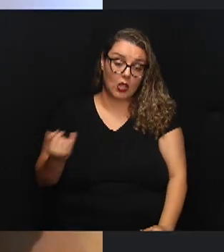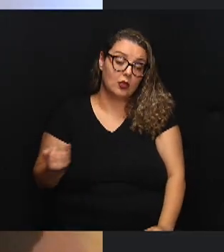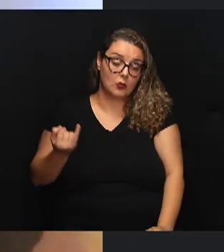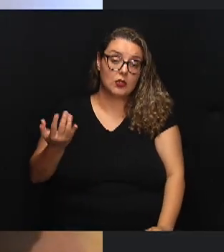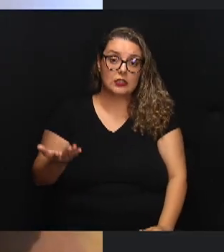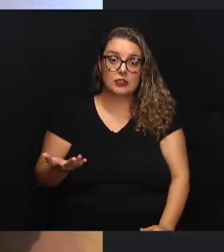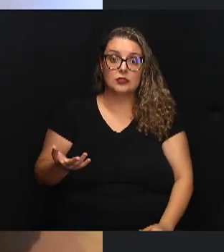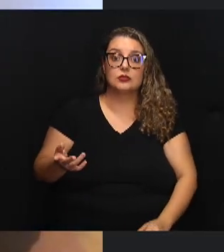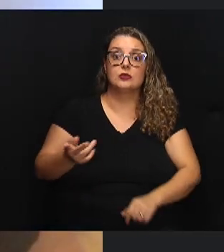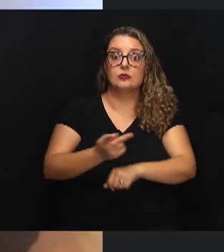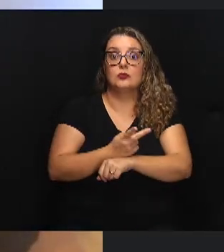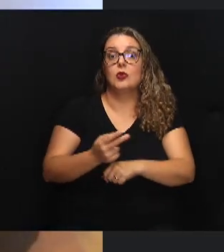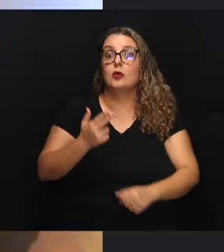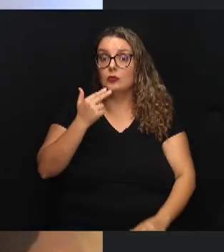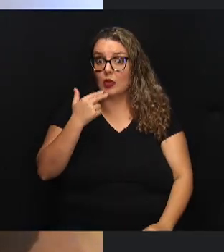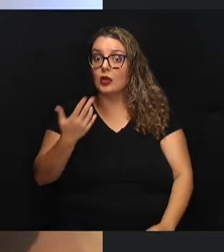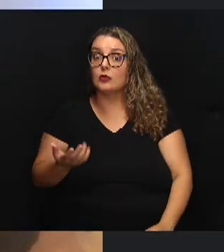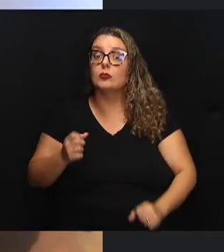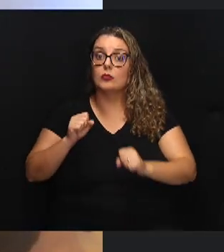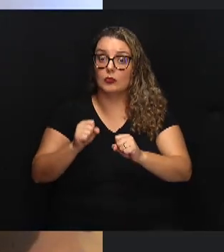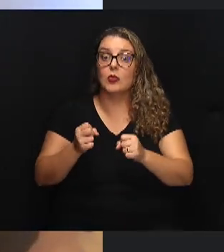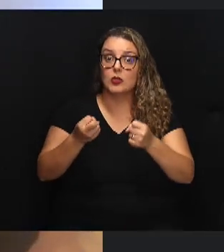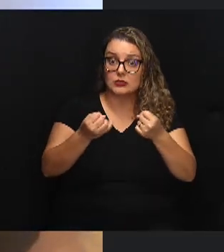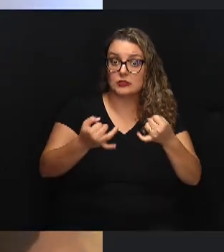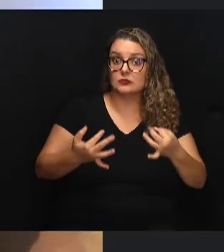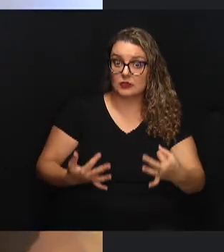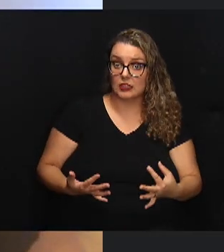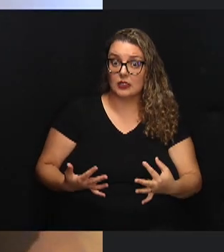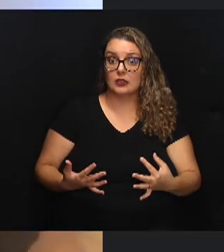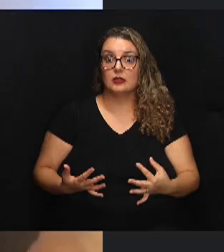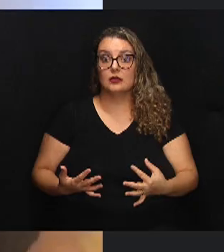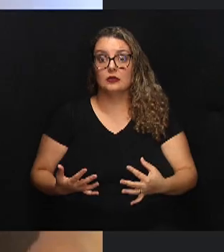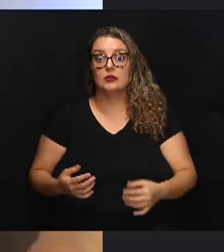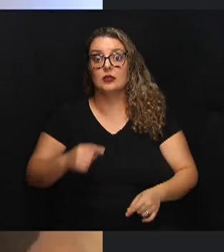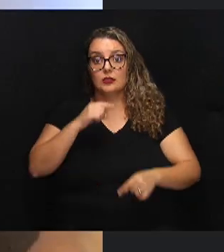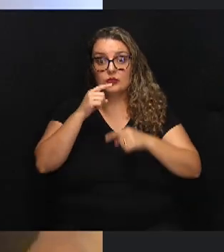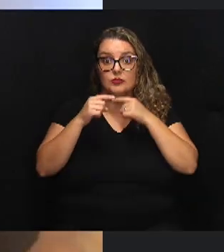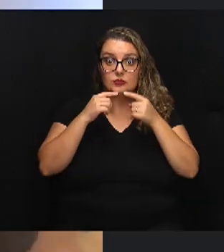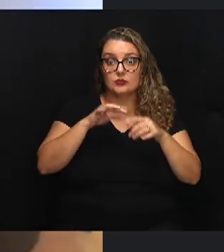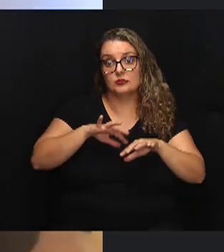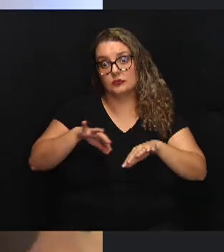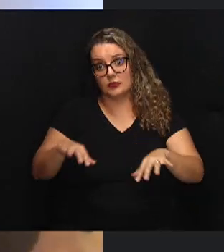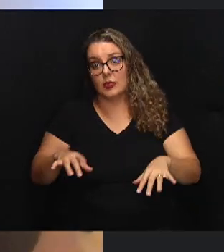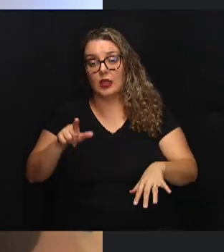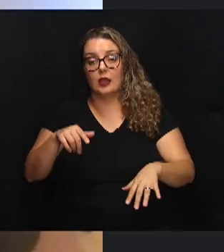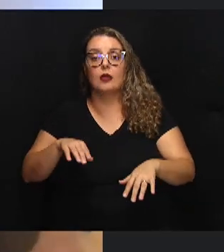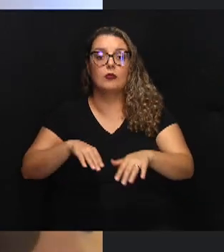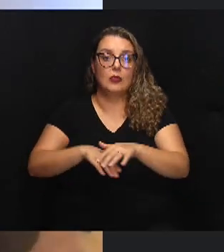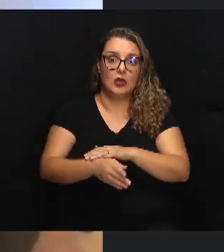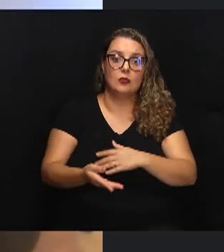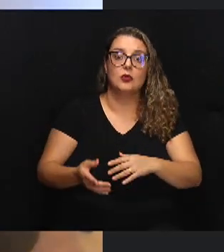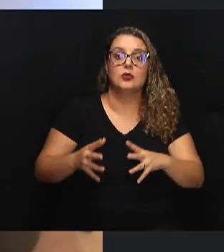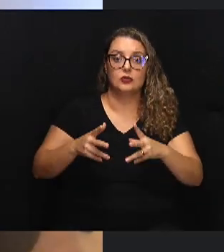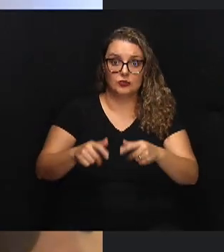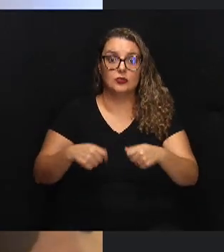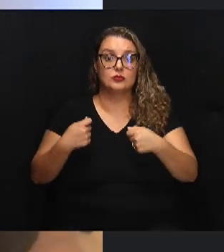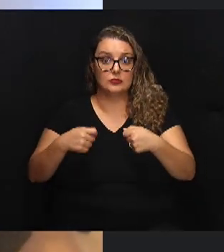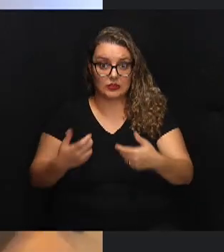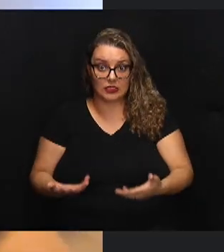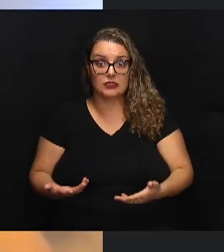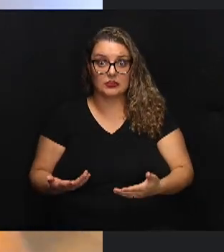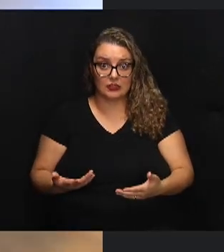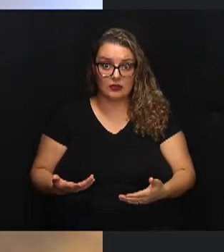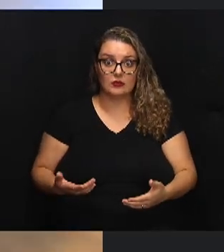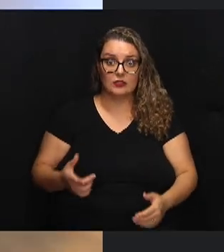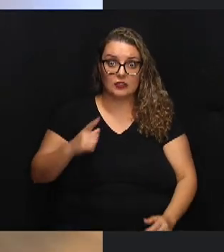vezes, recorrer até um nutricionista que possa orientar, tirar as dúvidas. Isso é uma prática que todos deveriam ter quando tem dúvidas